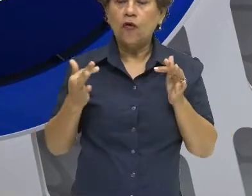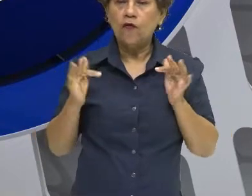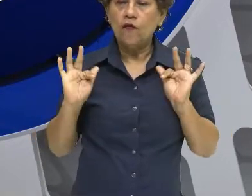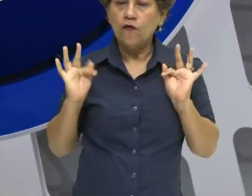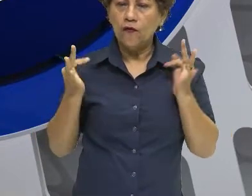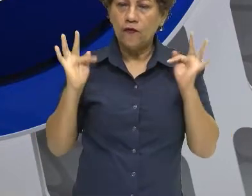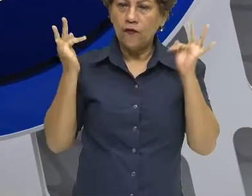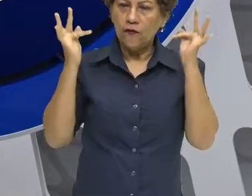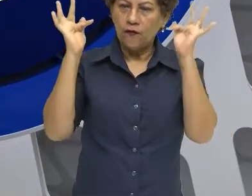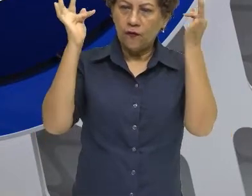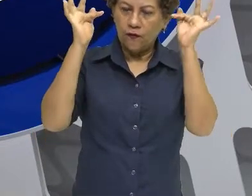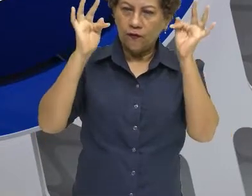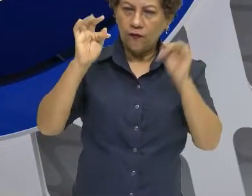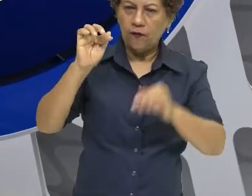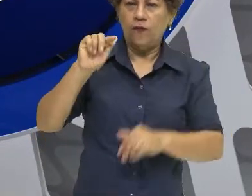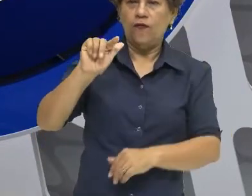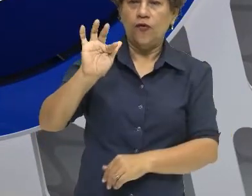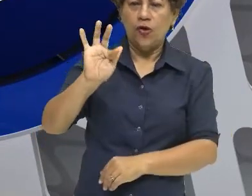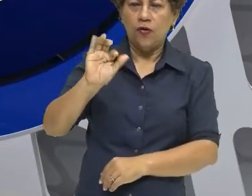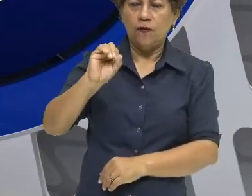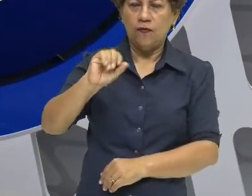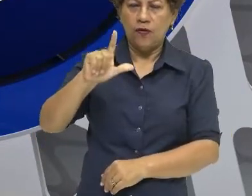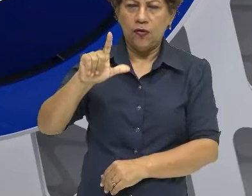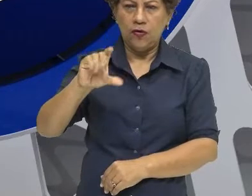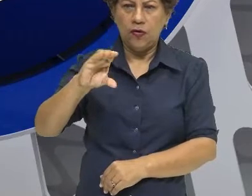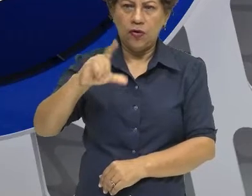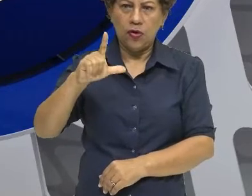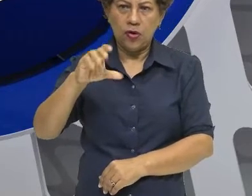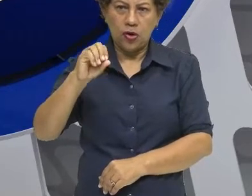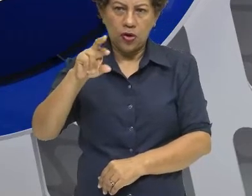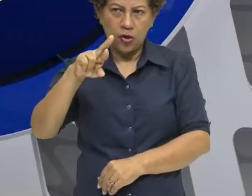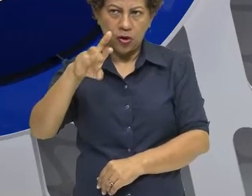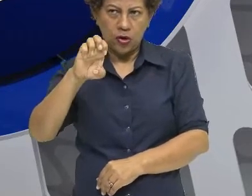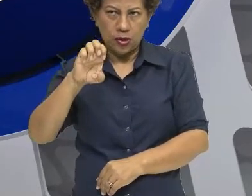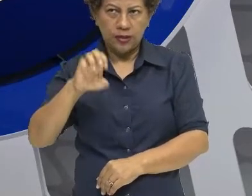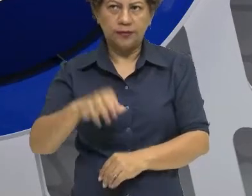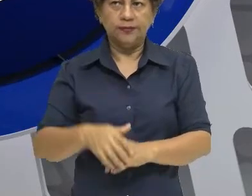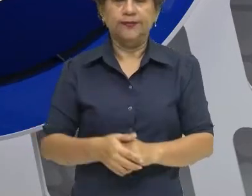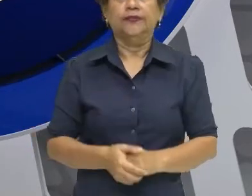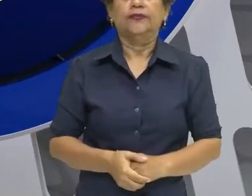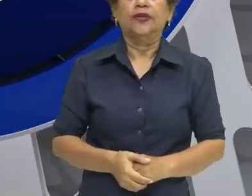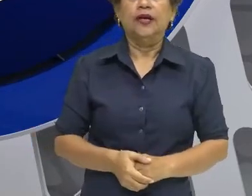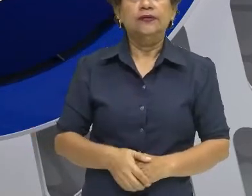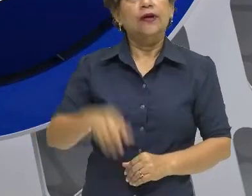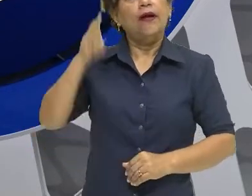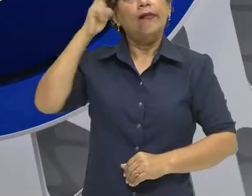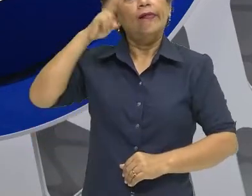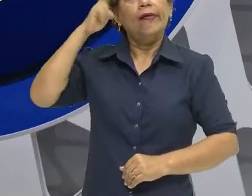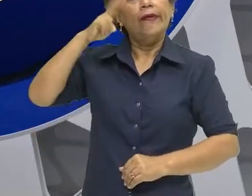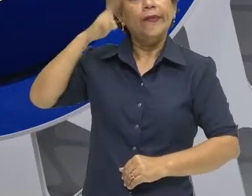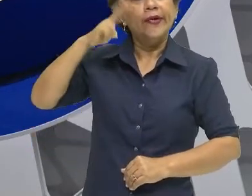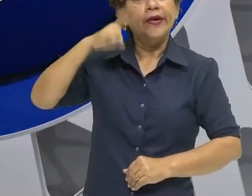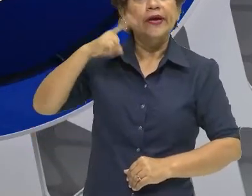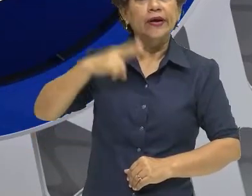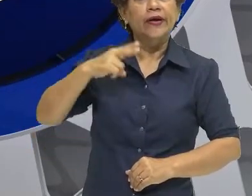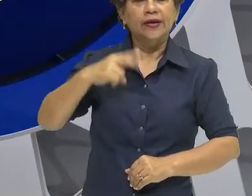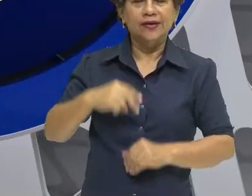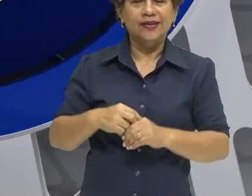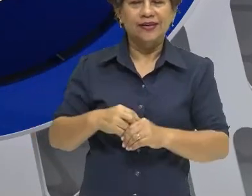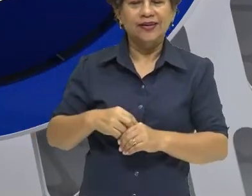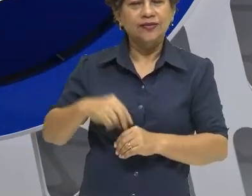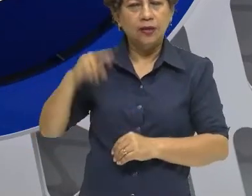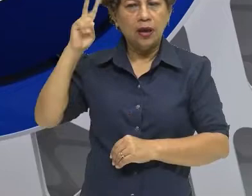que eu acho, além de muito atrativo, muito divertido, porque a gente acaba lembrando de muitas coisas que são passadas de geração em